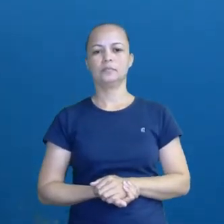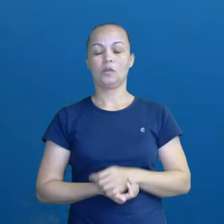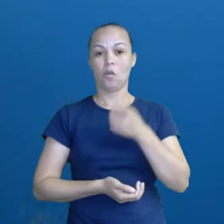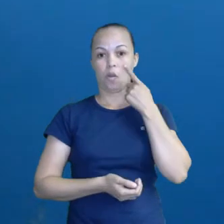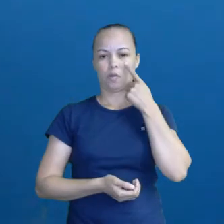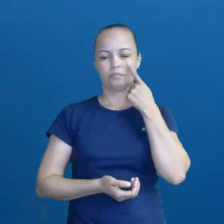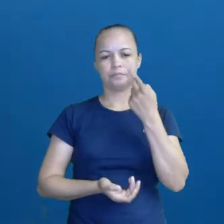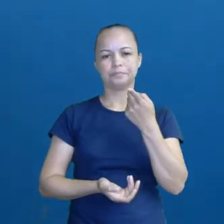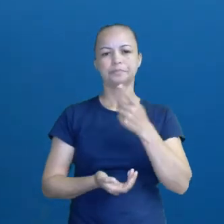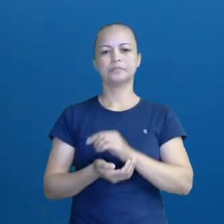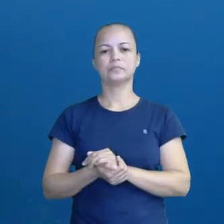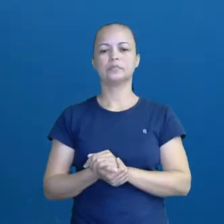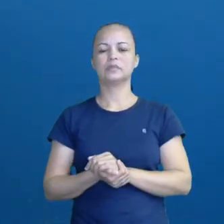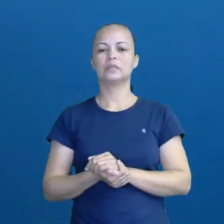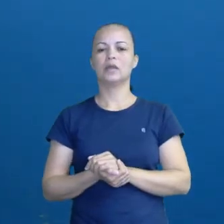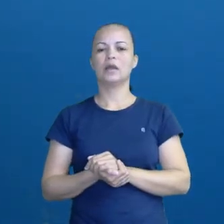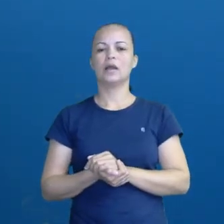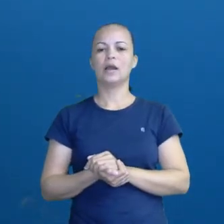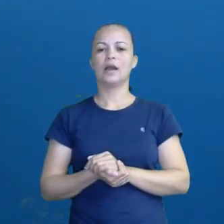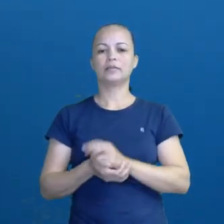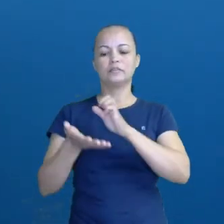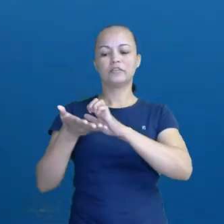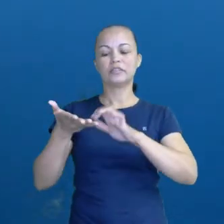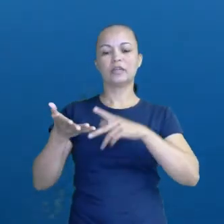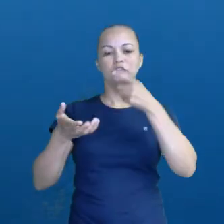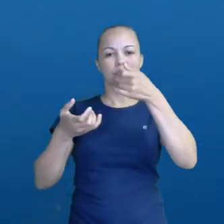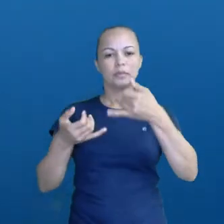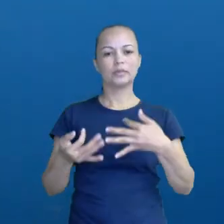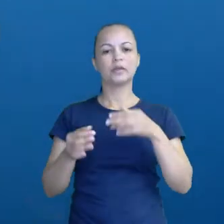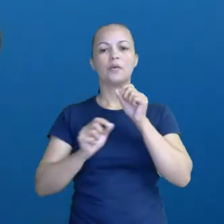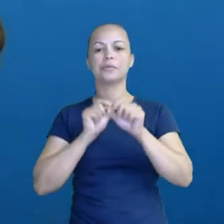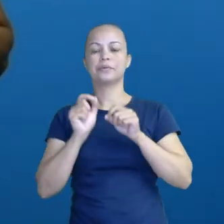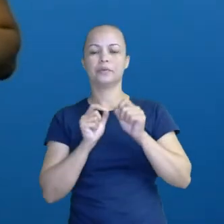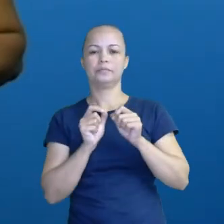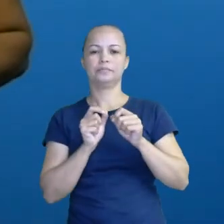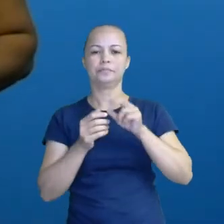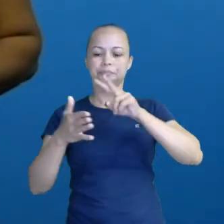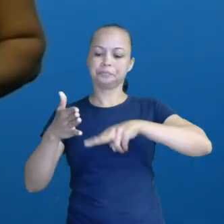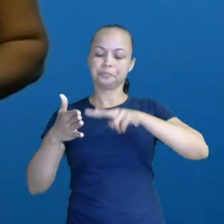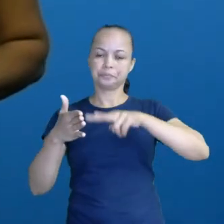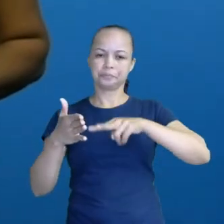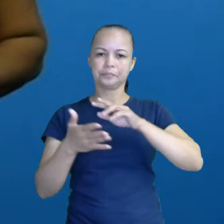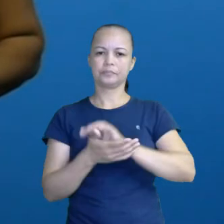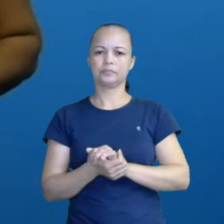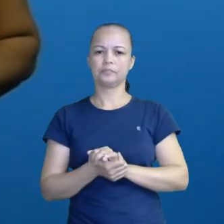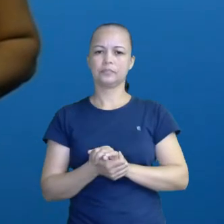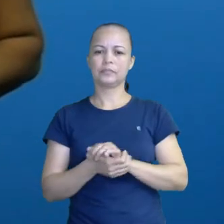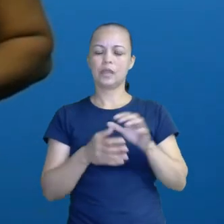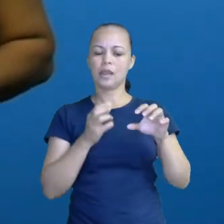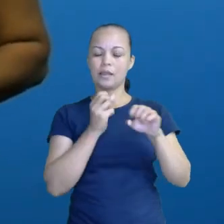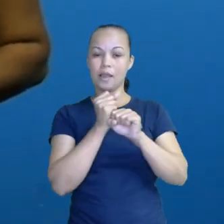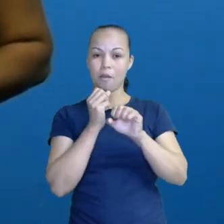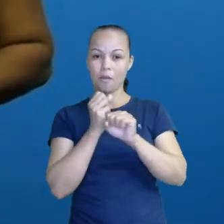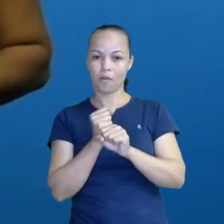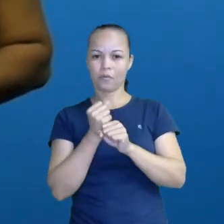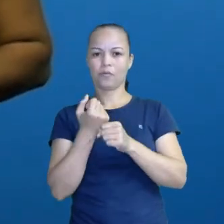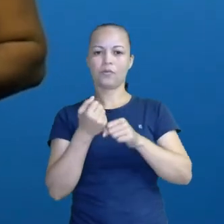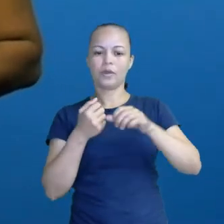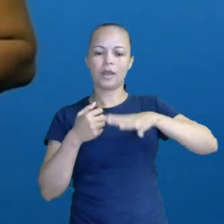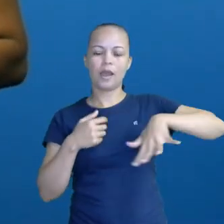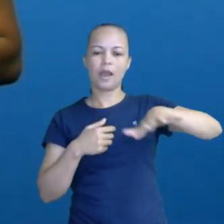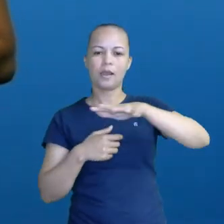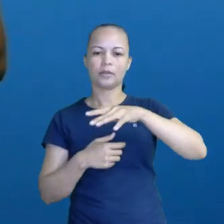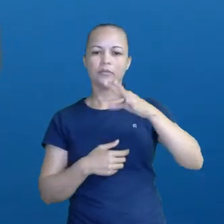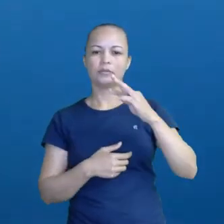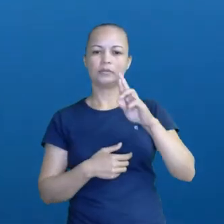e olha aí ó a questão que diz ele diz assim Leia direitinho calcule a